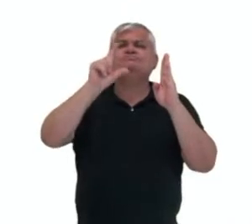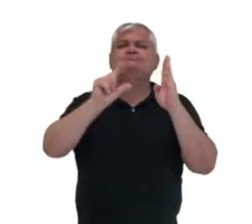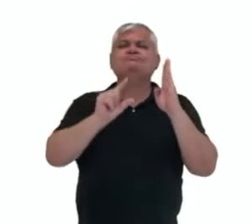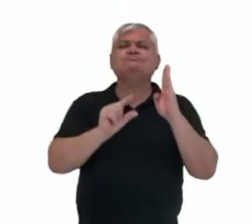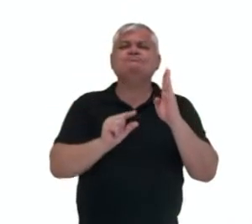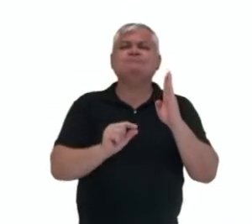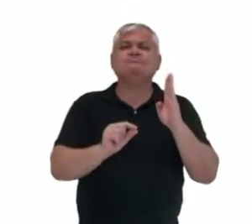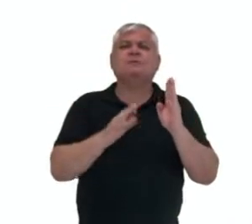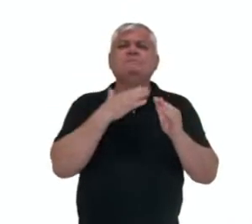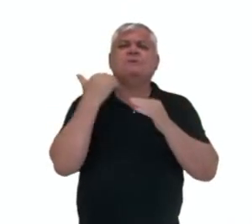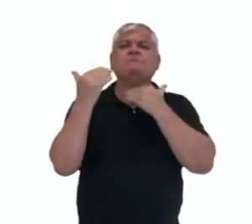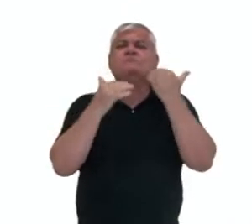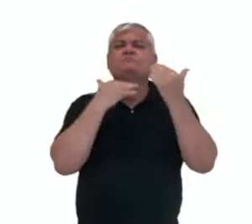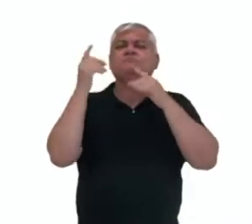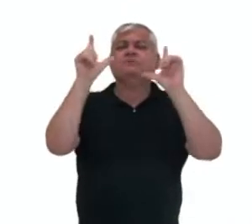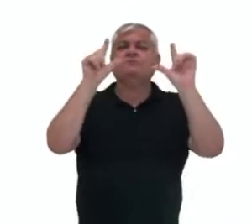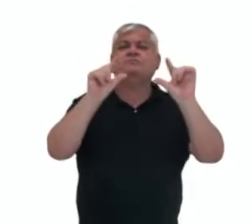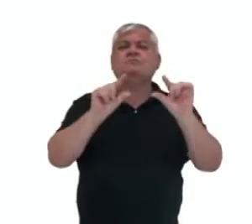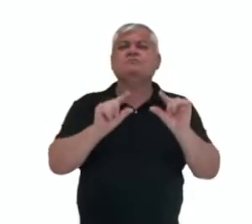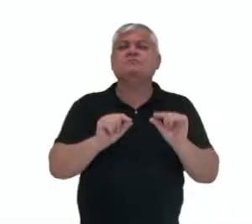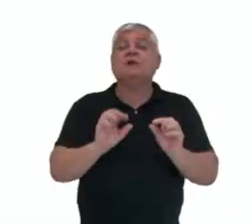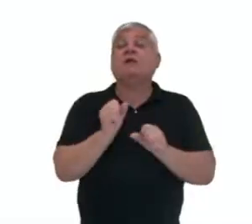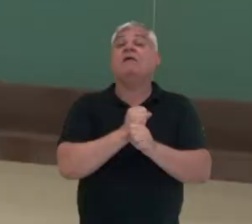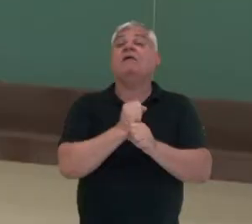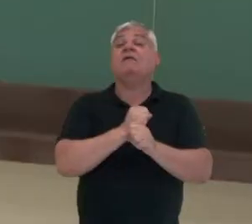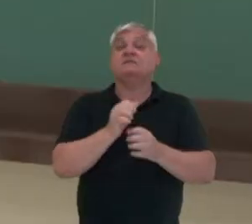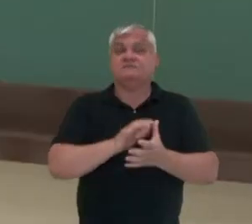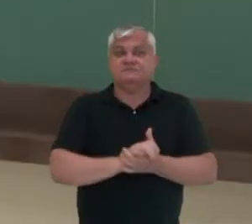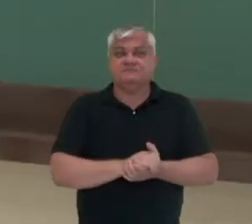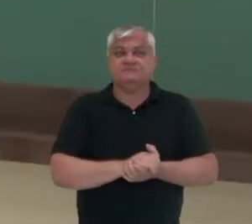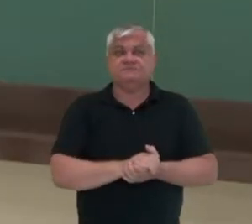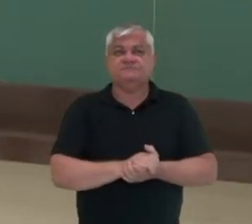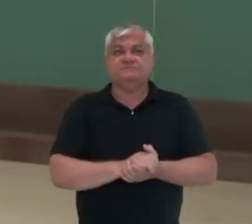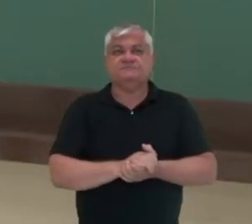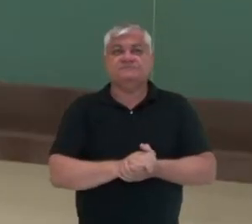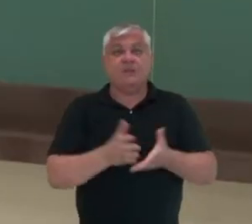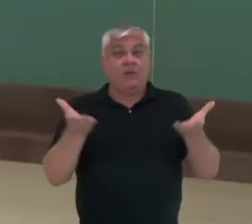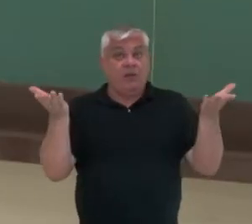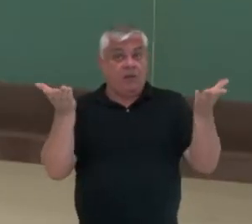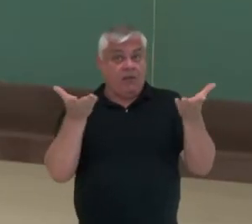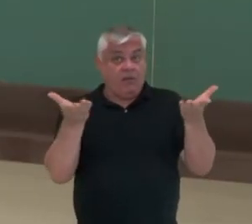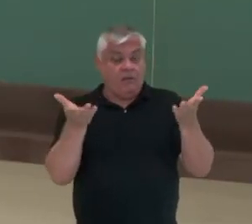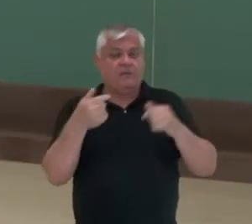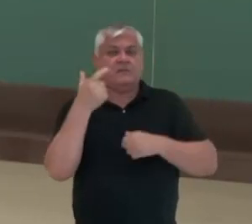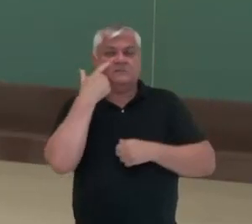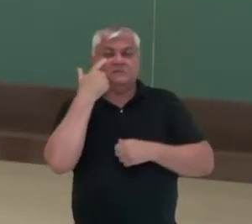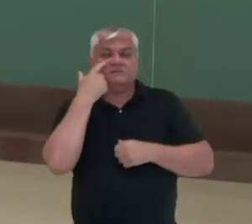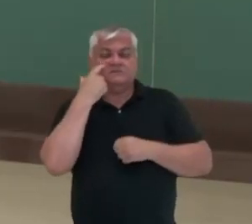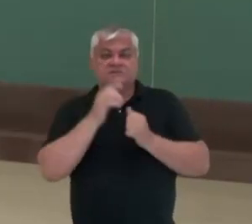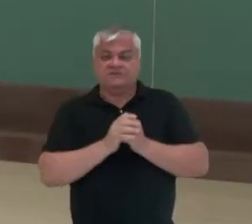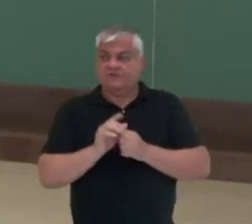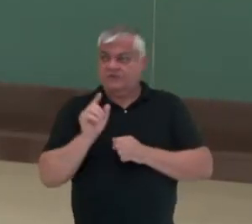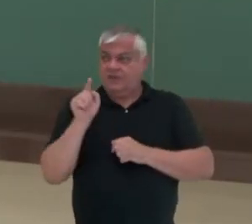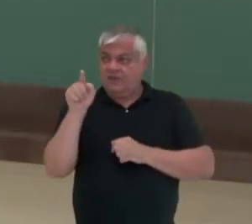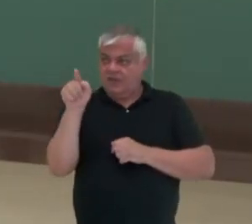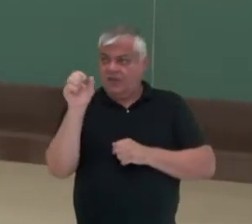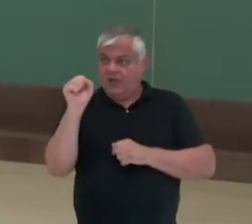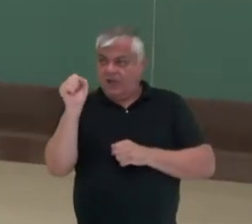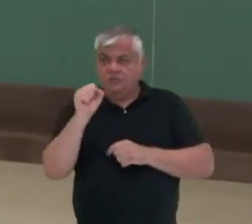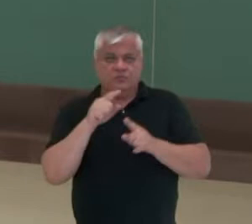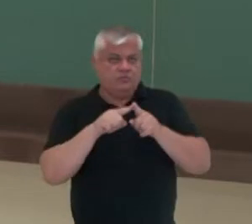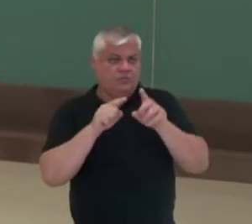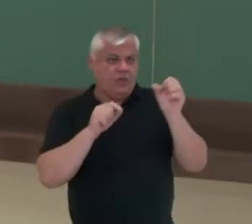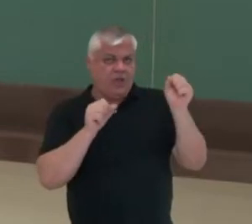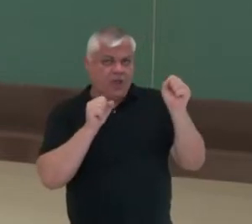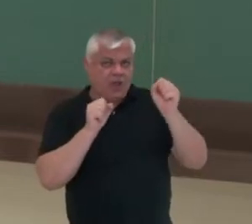ó, na quantidade de mortes. Então, agora, o que que a gente tem que fazer, né? Nós precisamos calcular a diferença, né? Nos